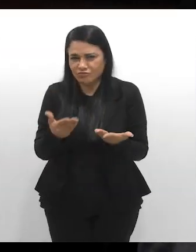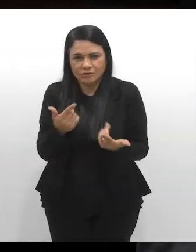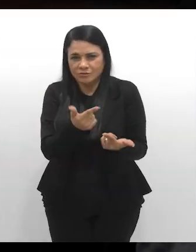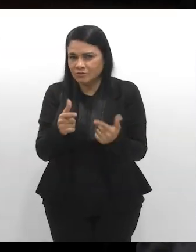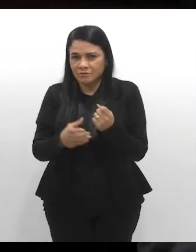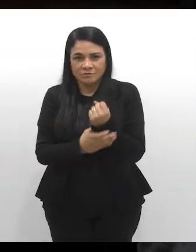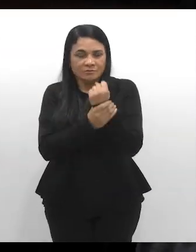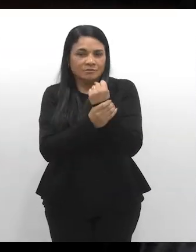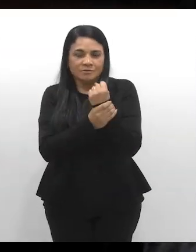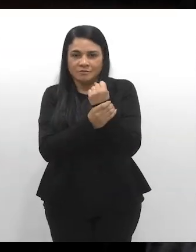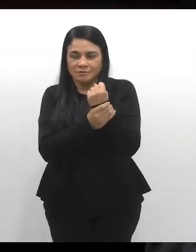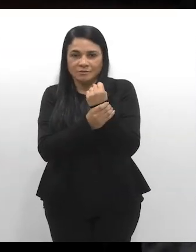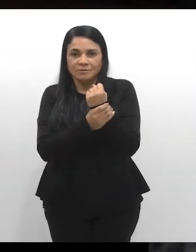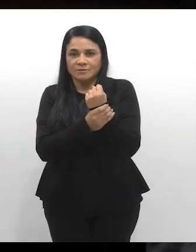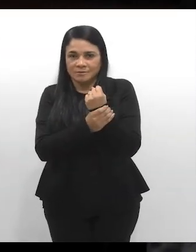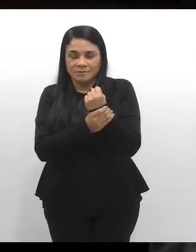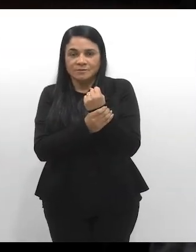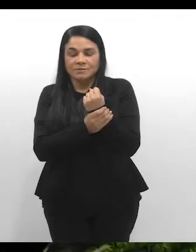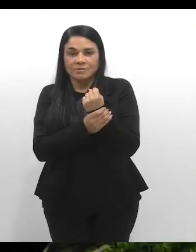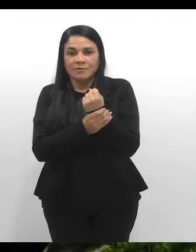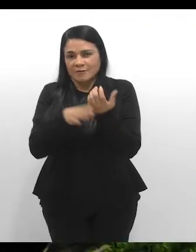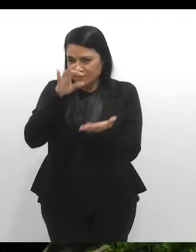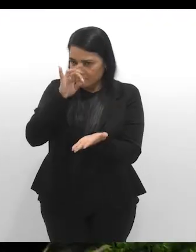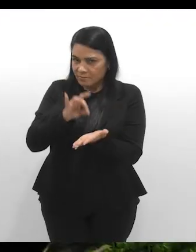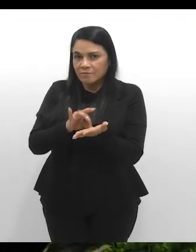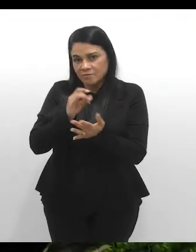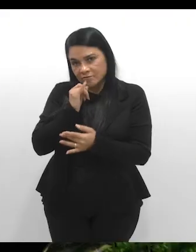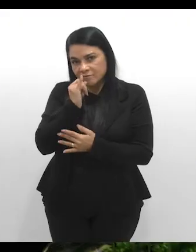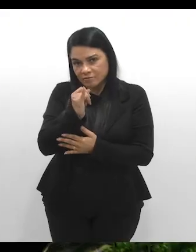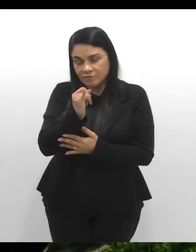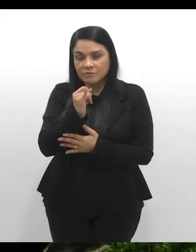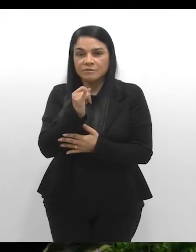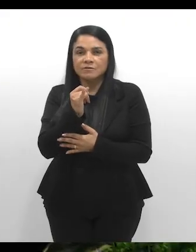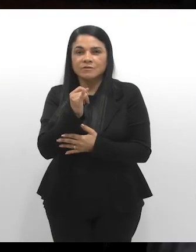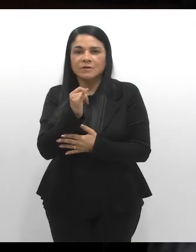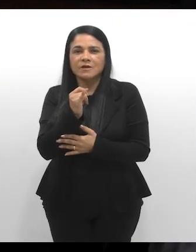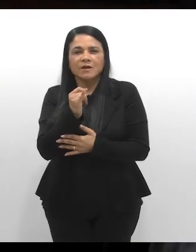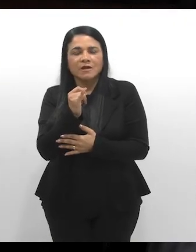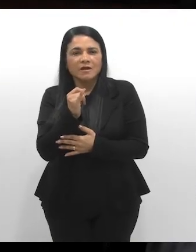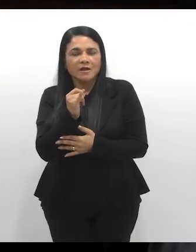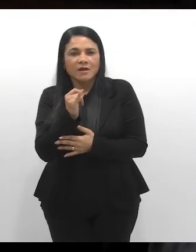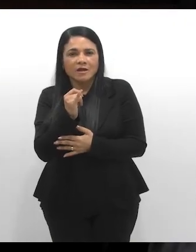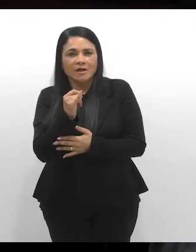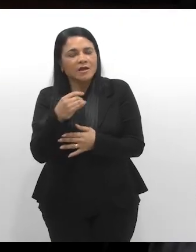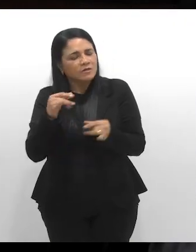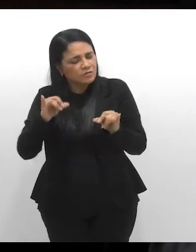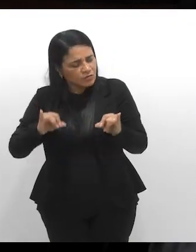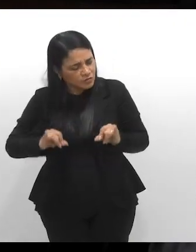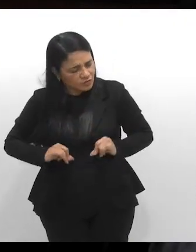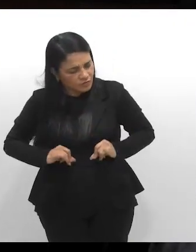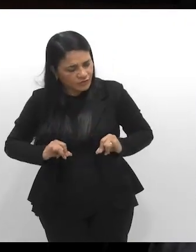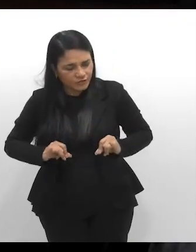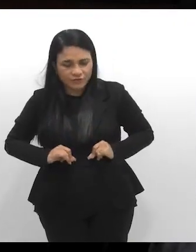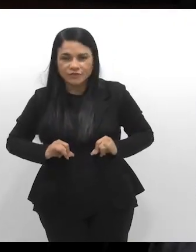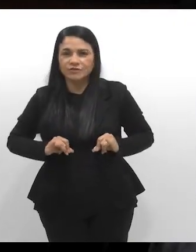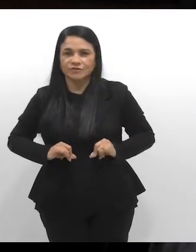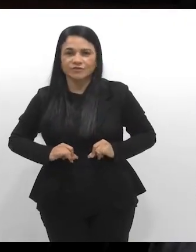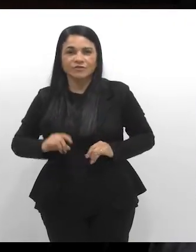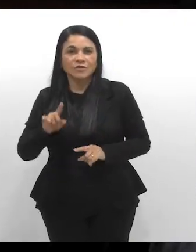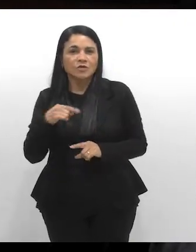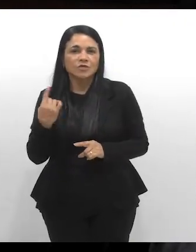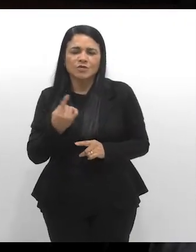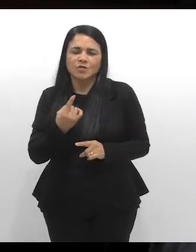não temos. A verdade é essa. Então, é muito doloroso tudo